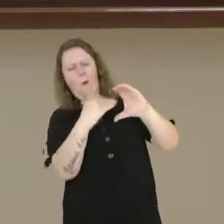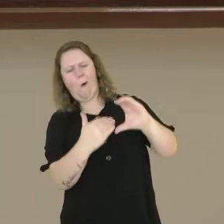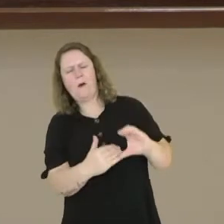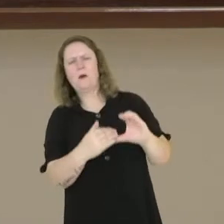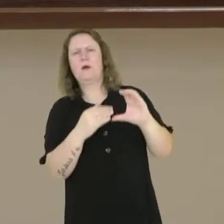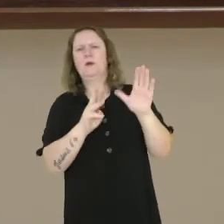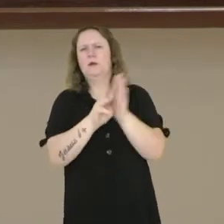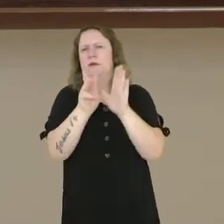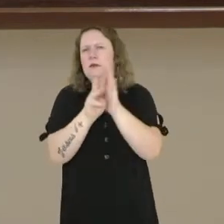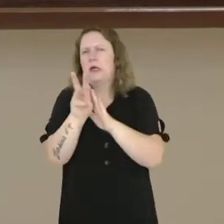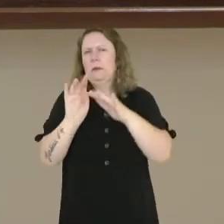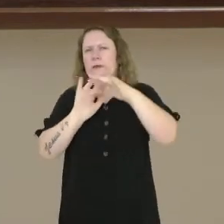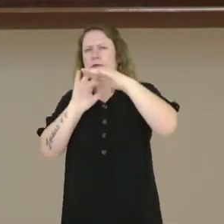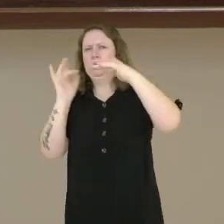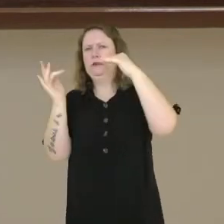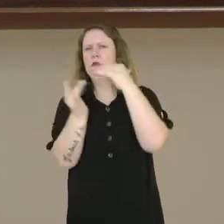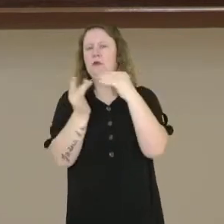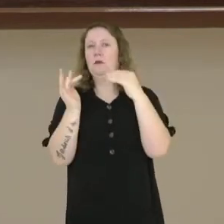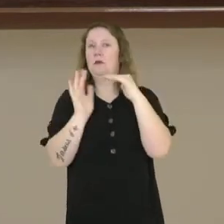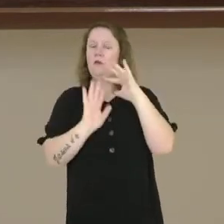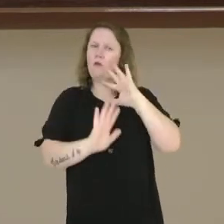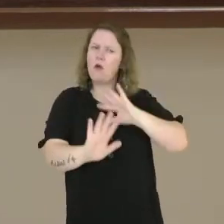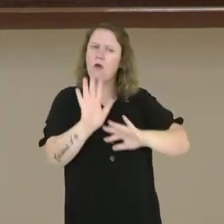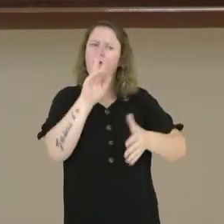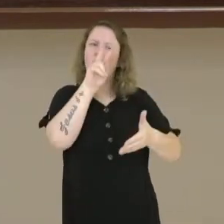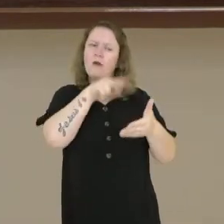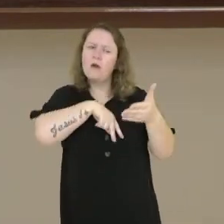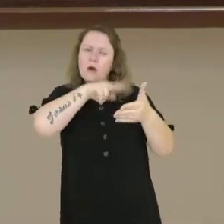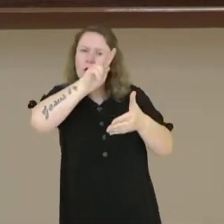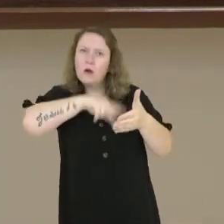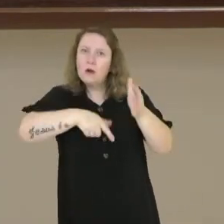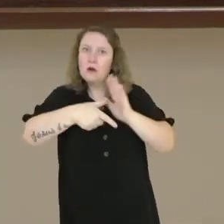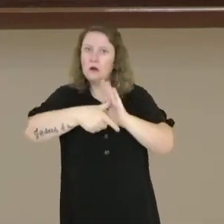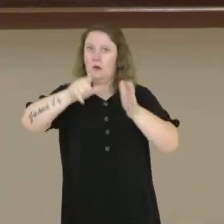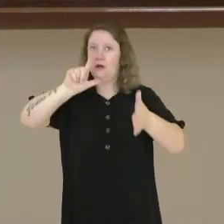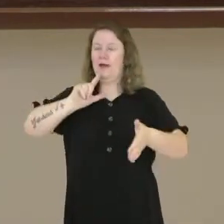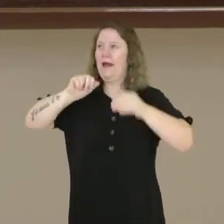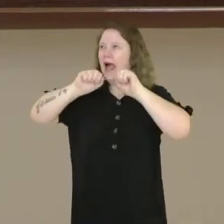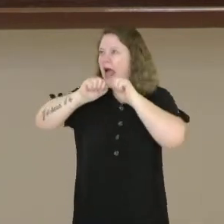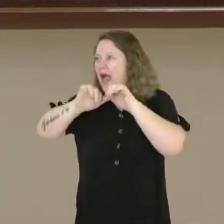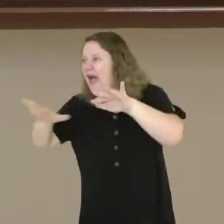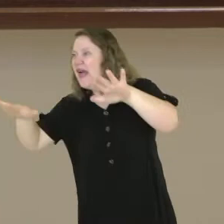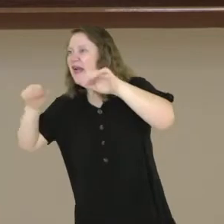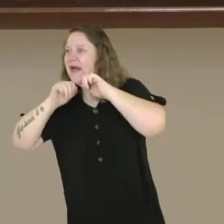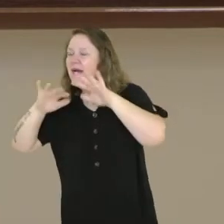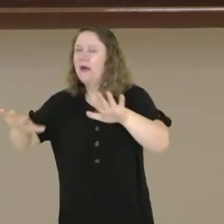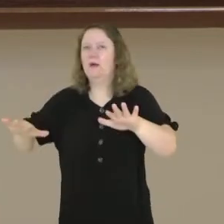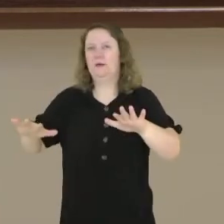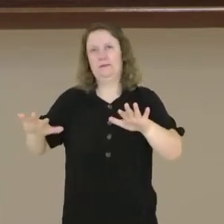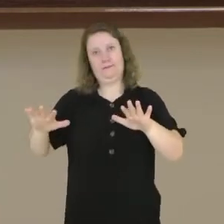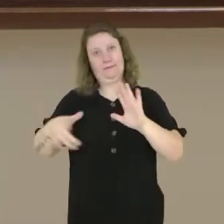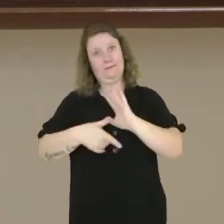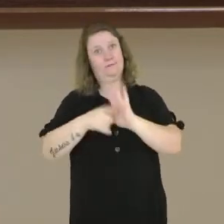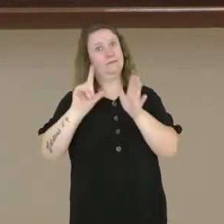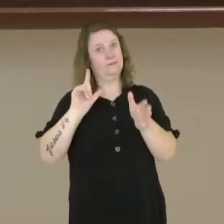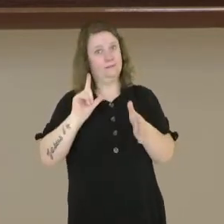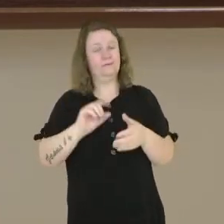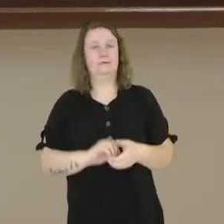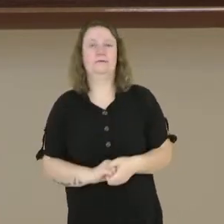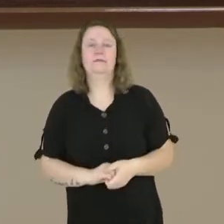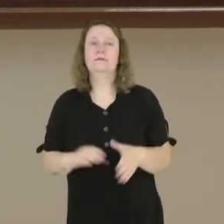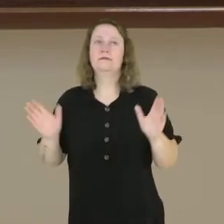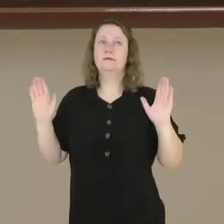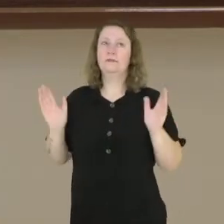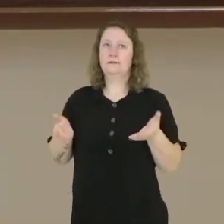vai compartilhar, você ter cuidado na leitura que você vai fazer antes de passar isso para outra pessoa. Mas agora nós vamos